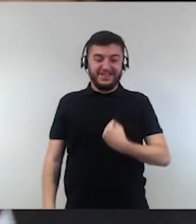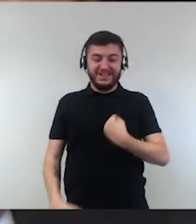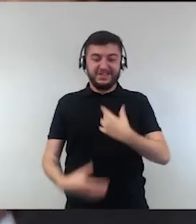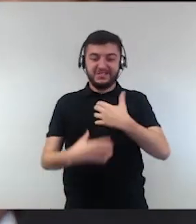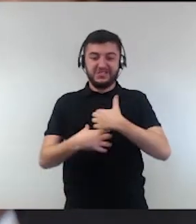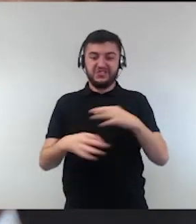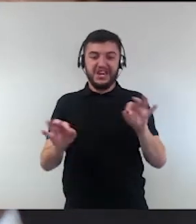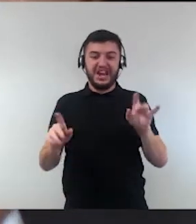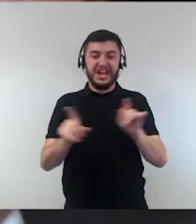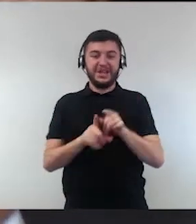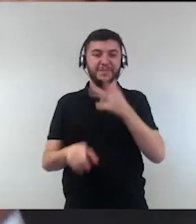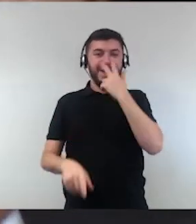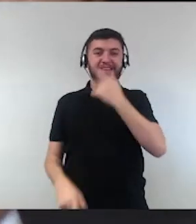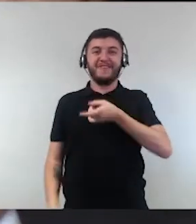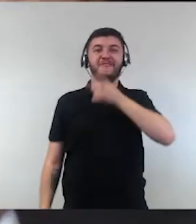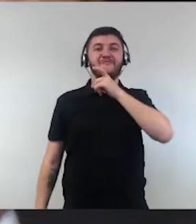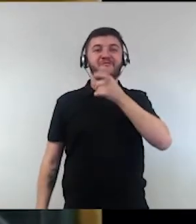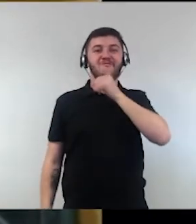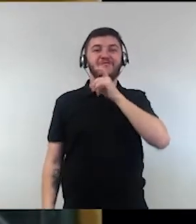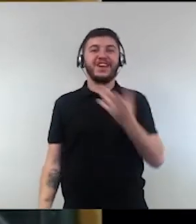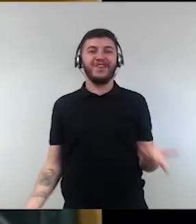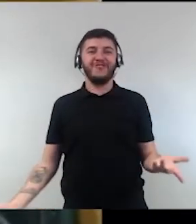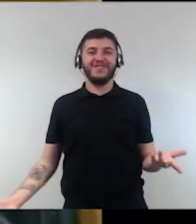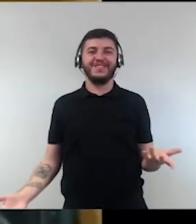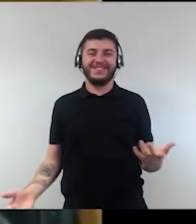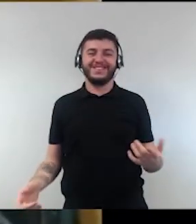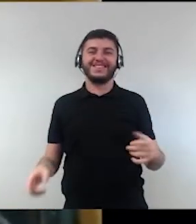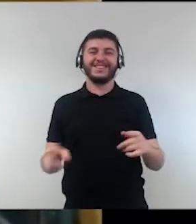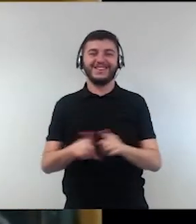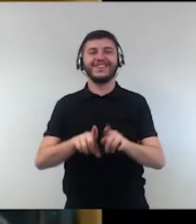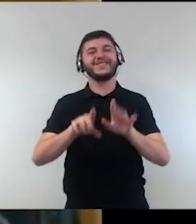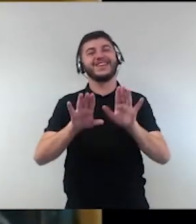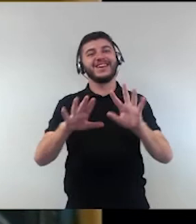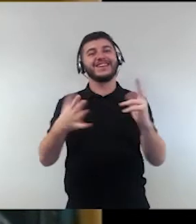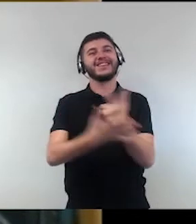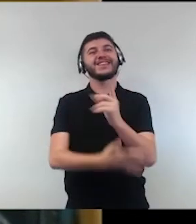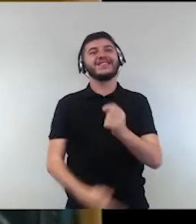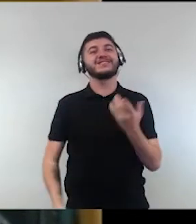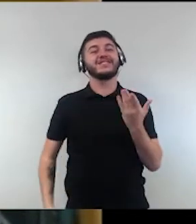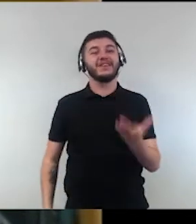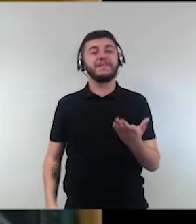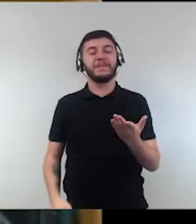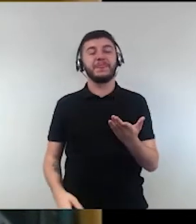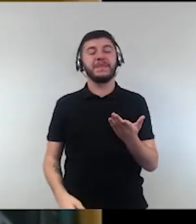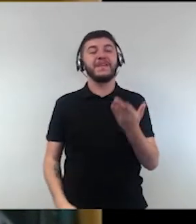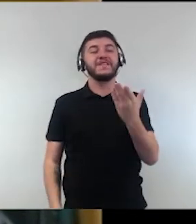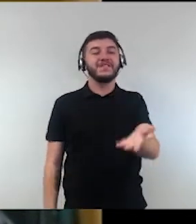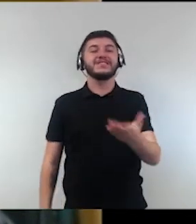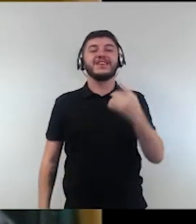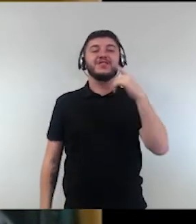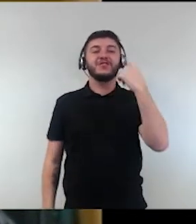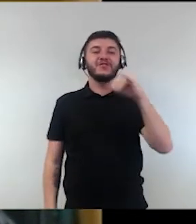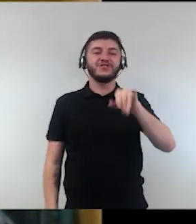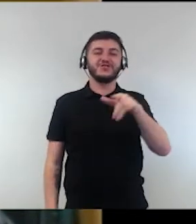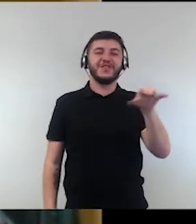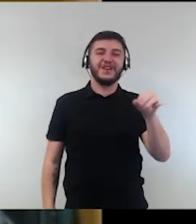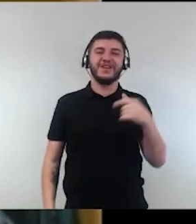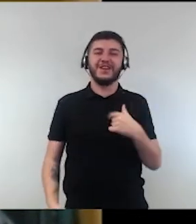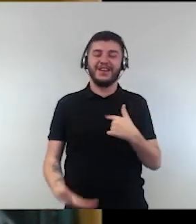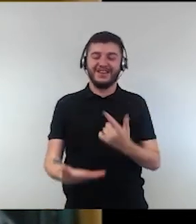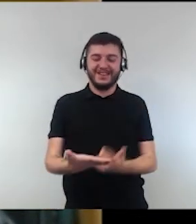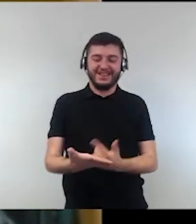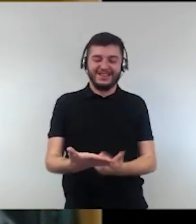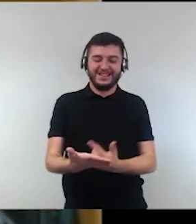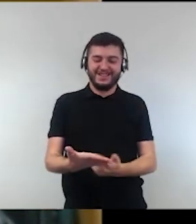doutora Andréa. Eu mandei para você, doutor João, eu mandei o livro que eu escrevi com essas histórias. O livro chama A Vida